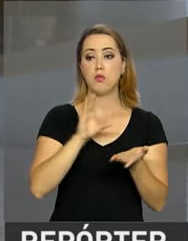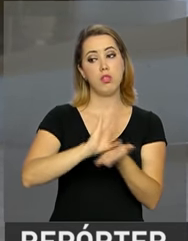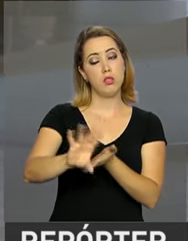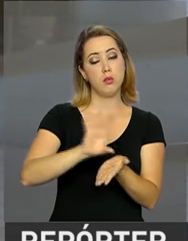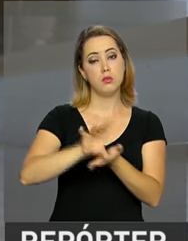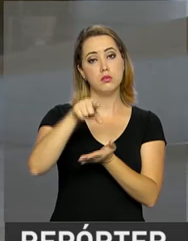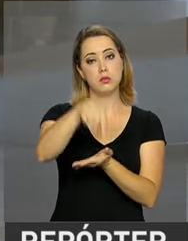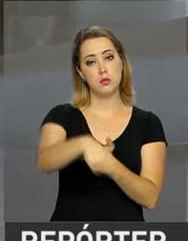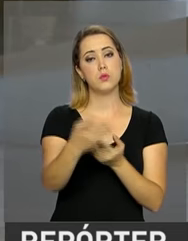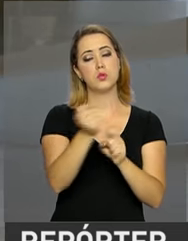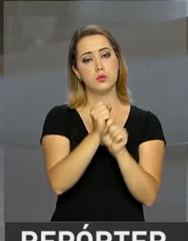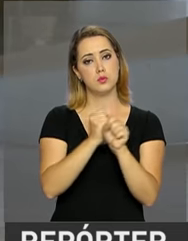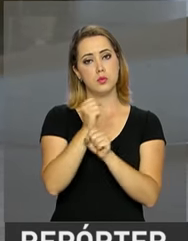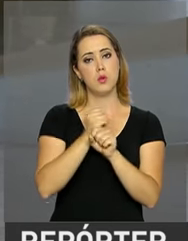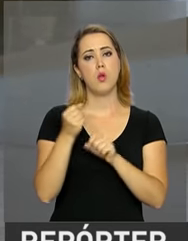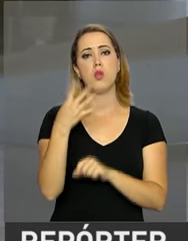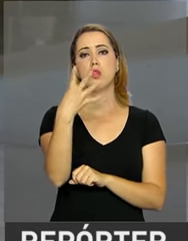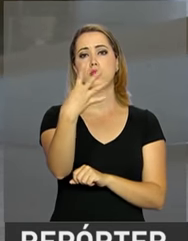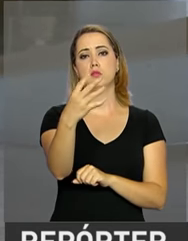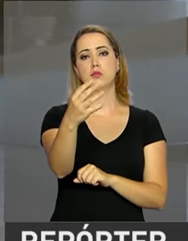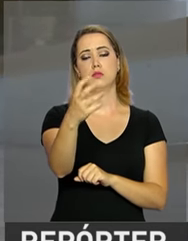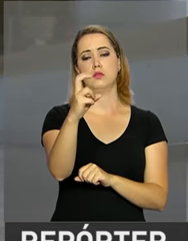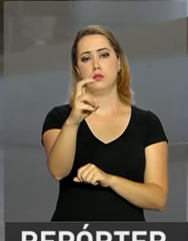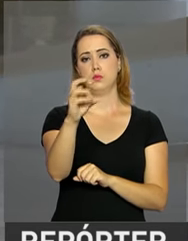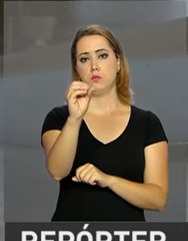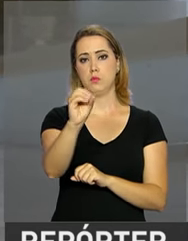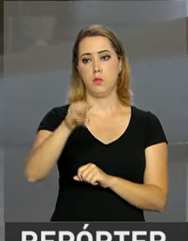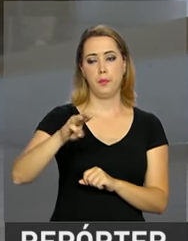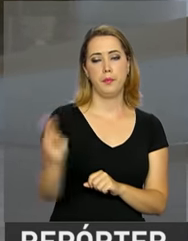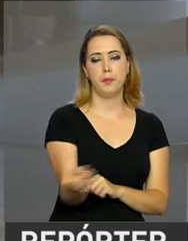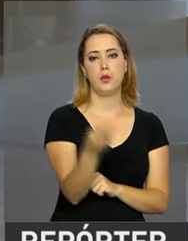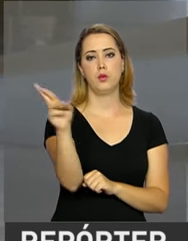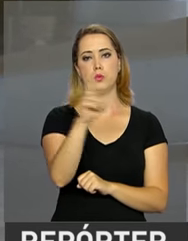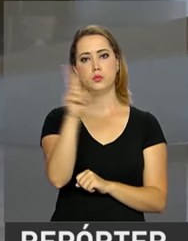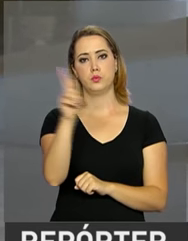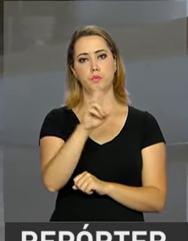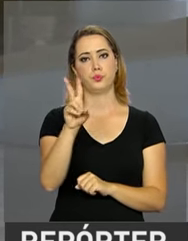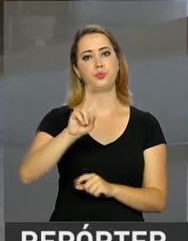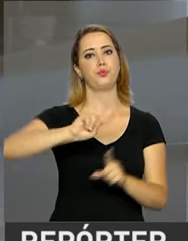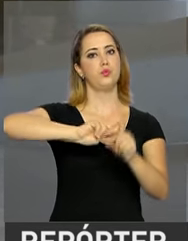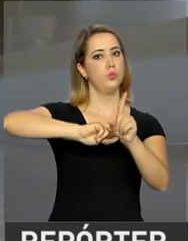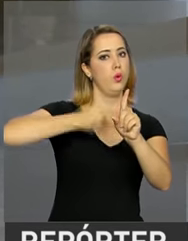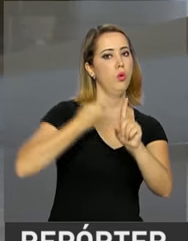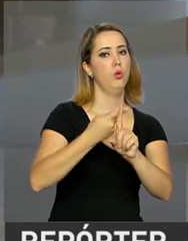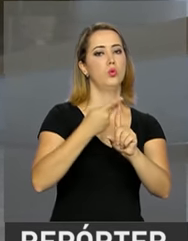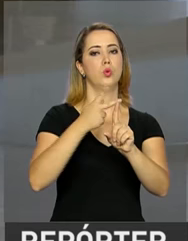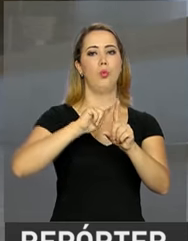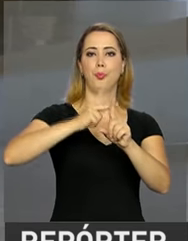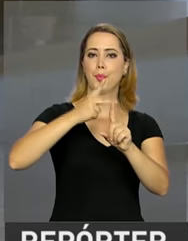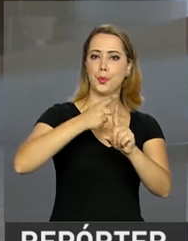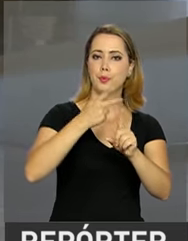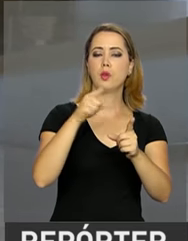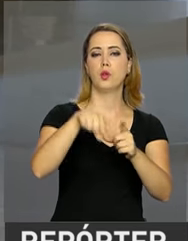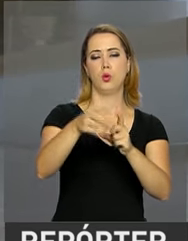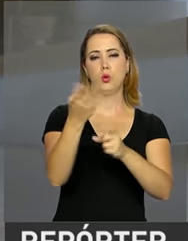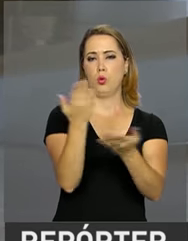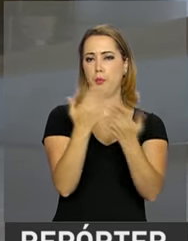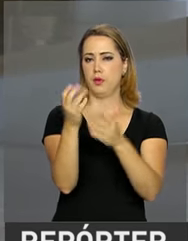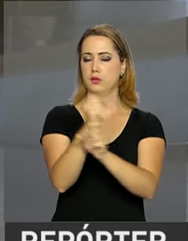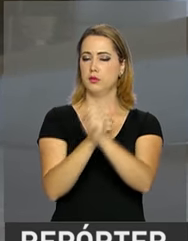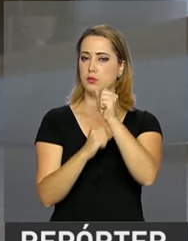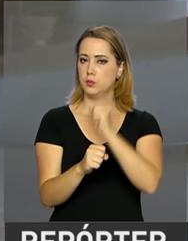investimento neste ano de R$ 450 milhões deais, duas vezes mais do que recebeu no ano